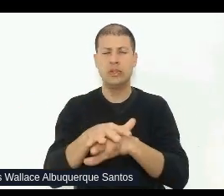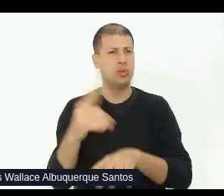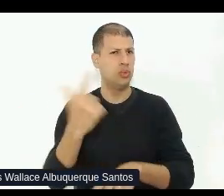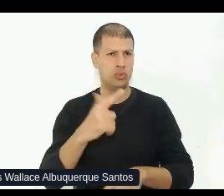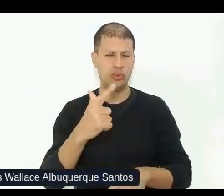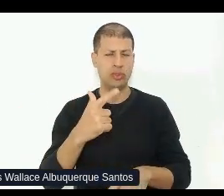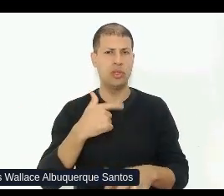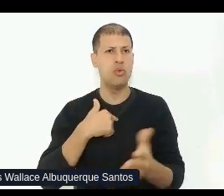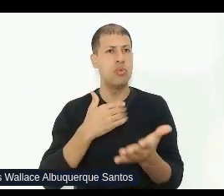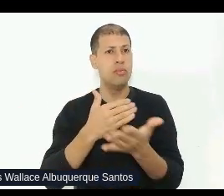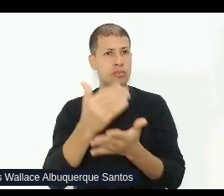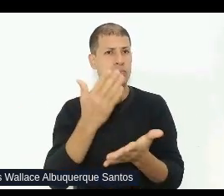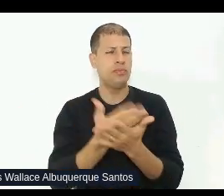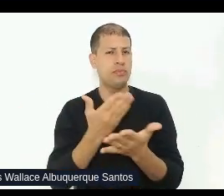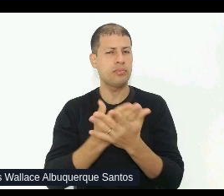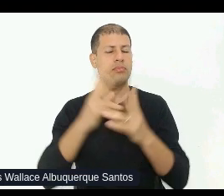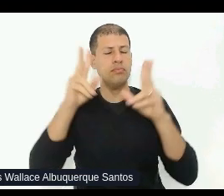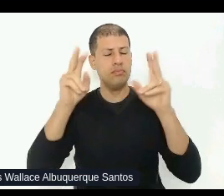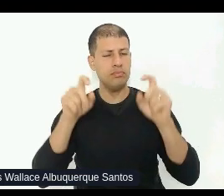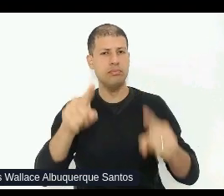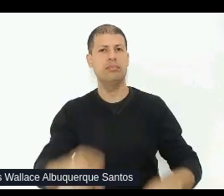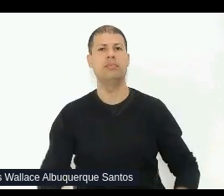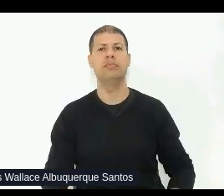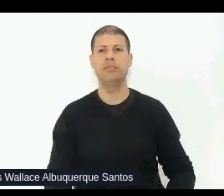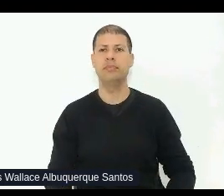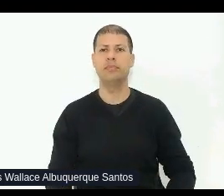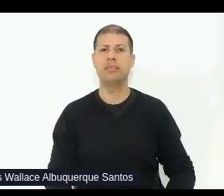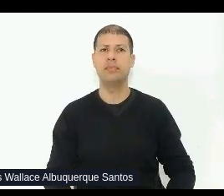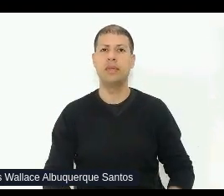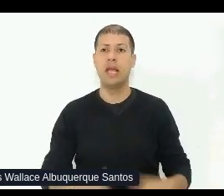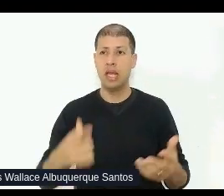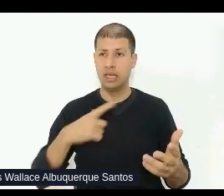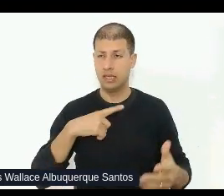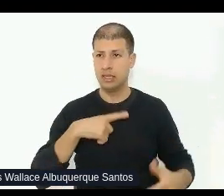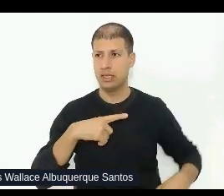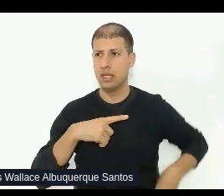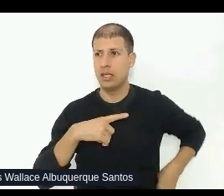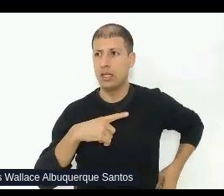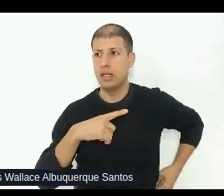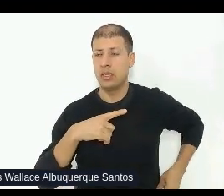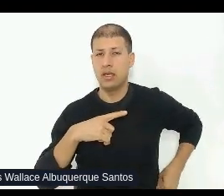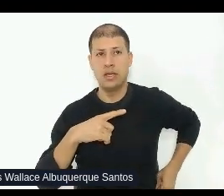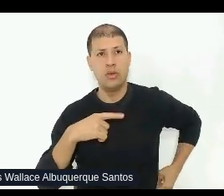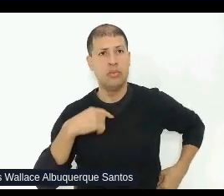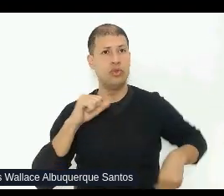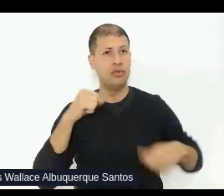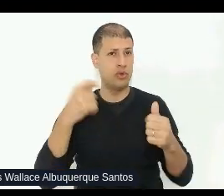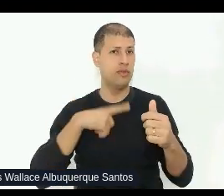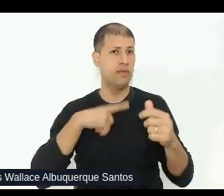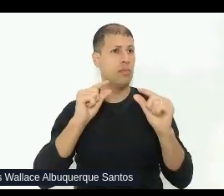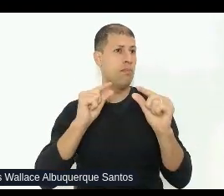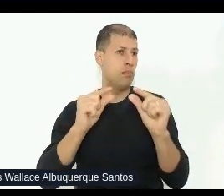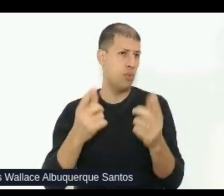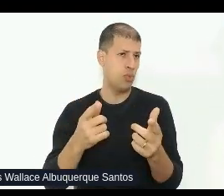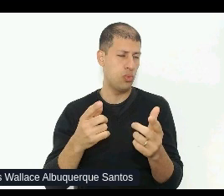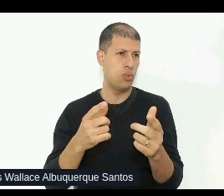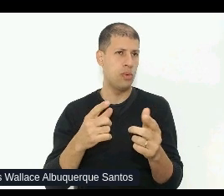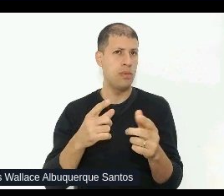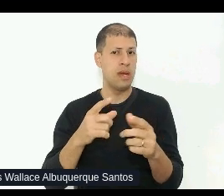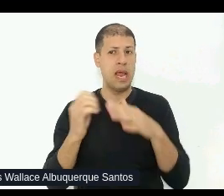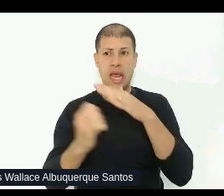estudar bastante relacionado a isso. E aí, sempre que eu entro na empresa, eu procuro fazer um pouco, né? Por mais que a empresa não